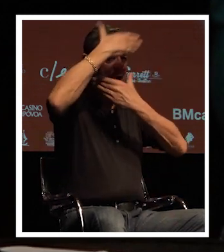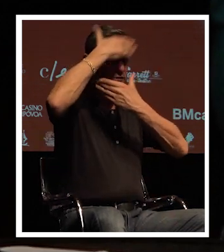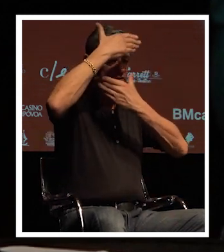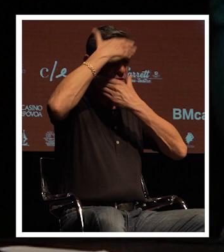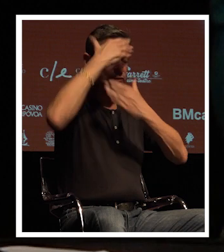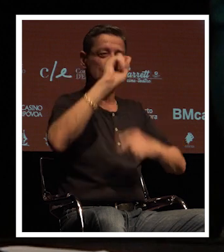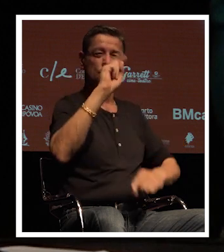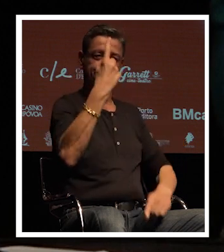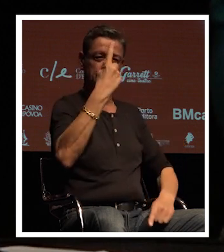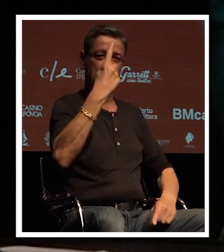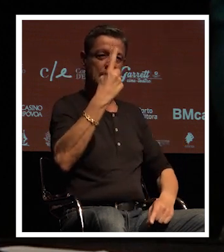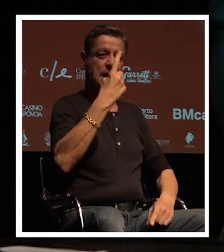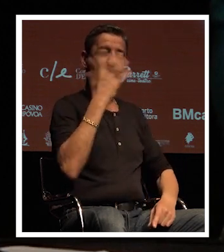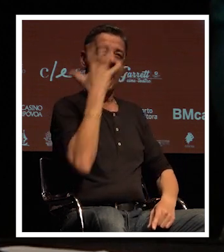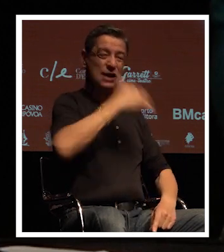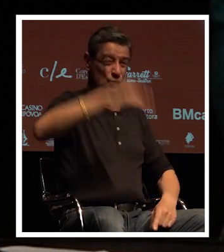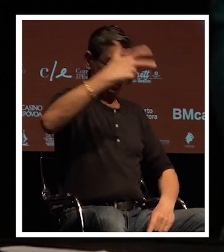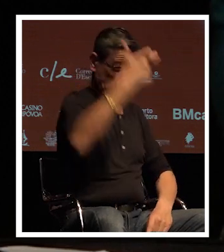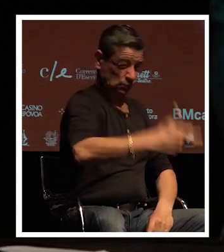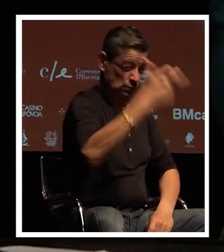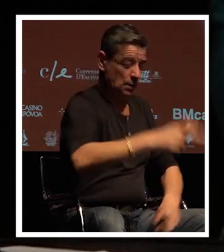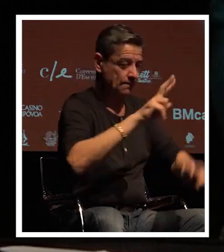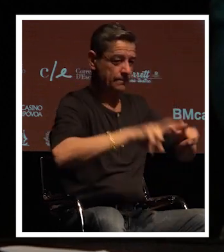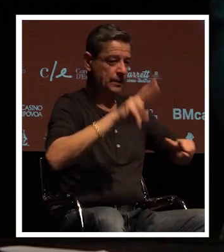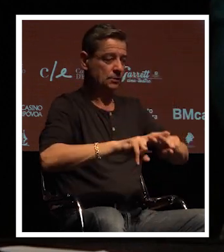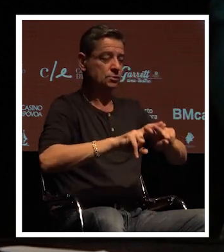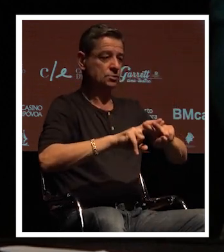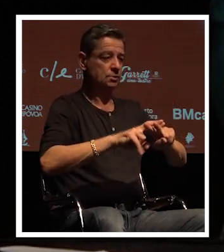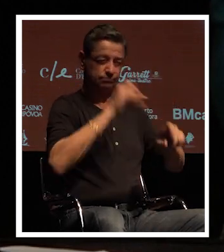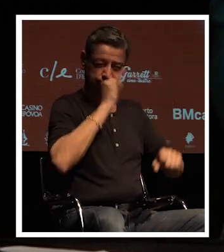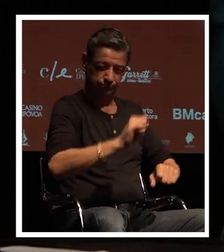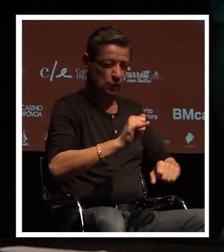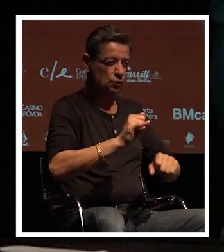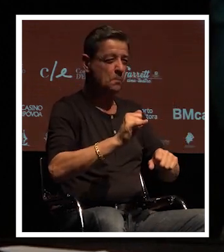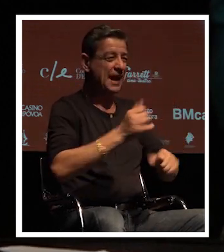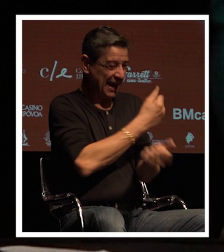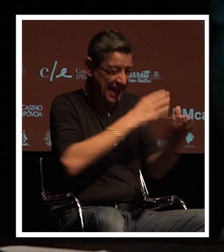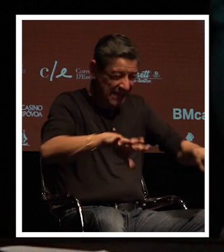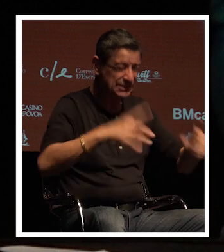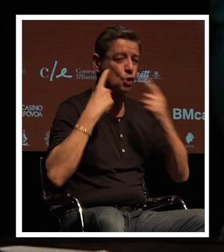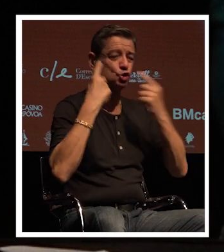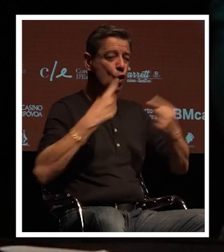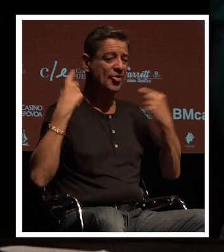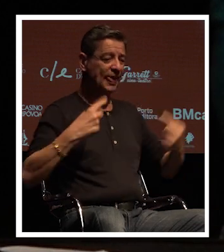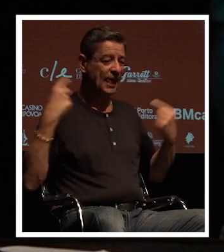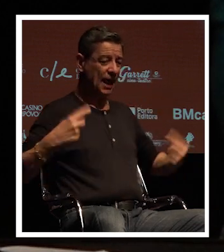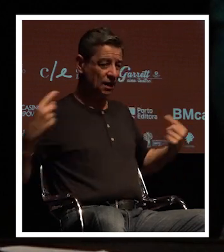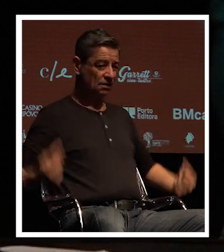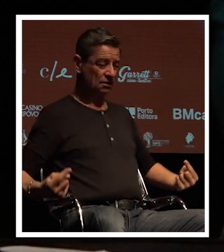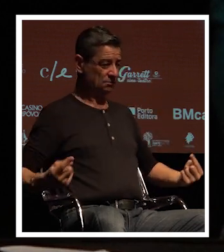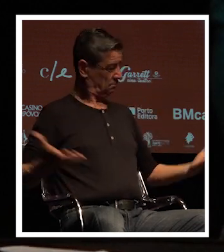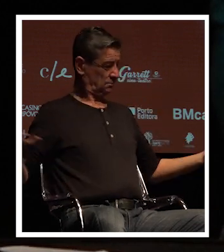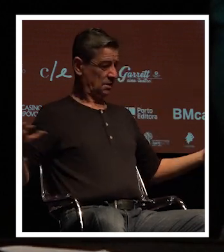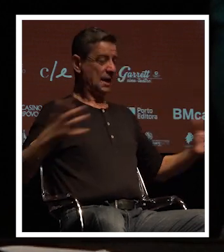um ano em cativeiro is é que se pode dizer por rap tou-se uma criança judia mas mas já existe isso crianças judias e